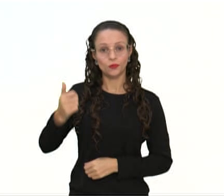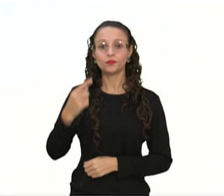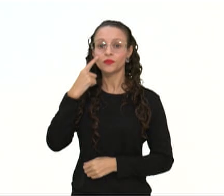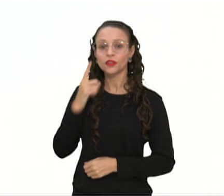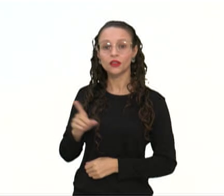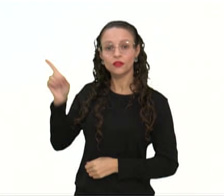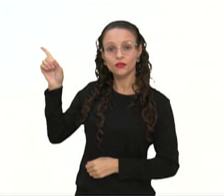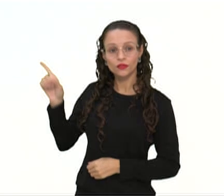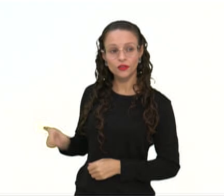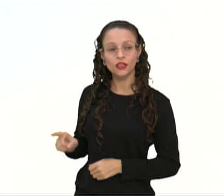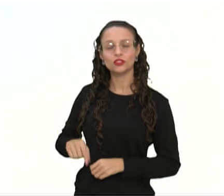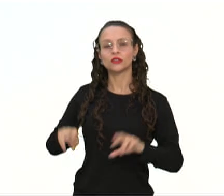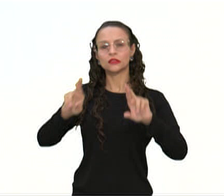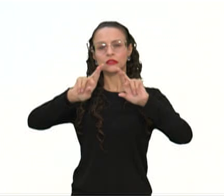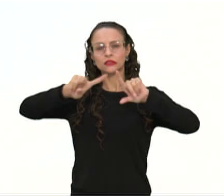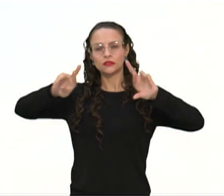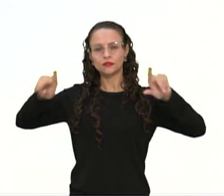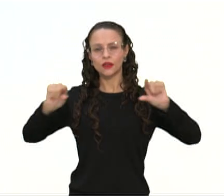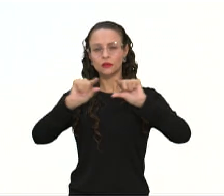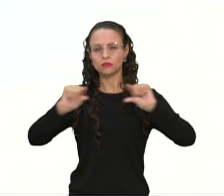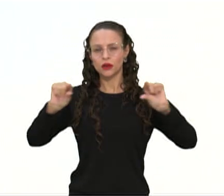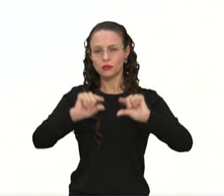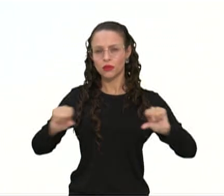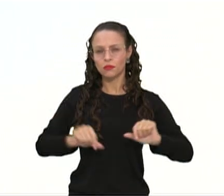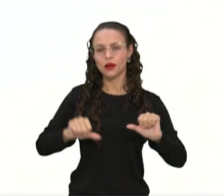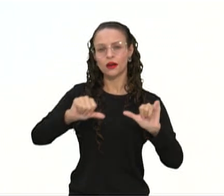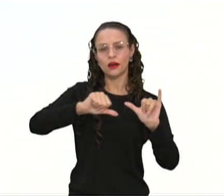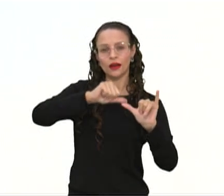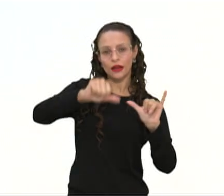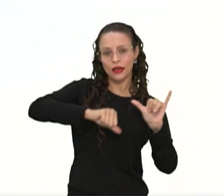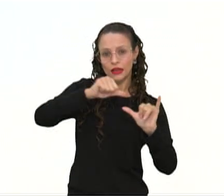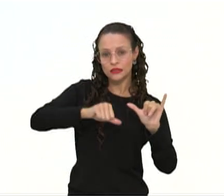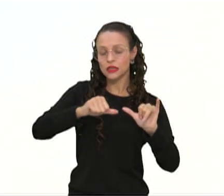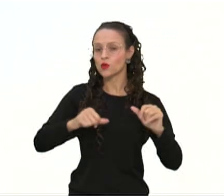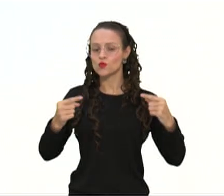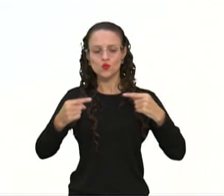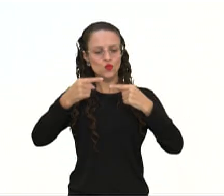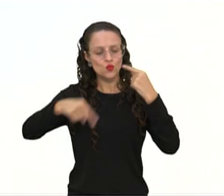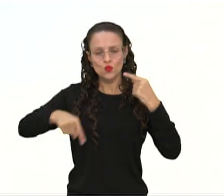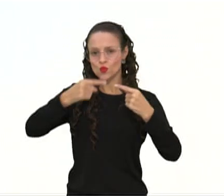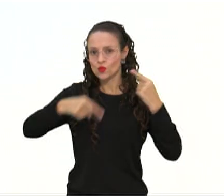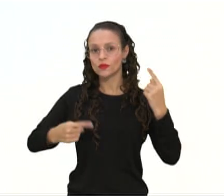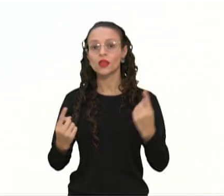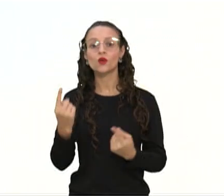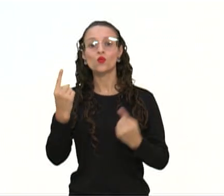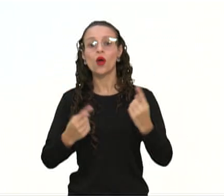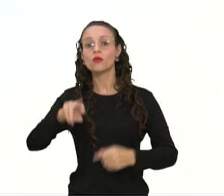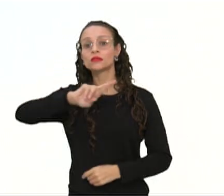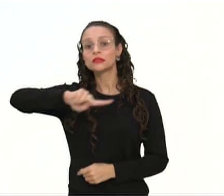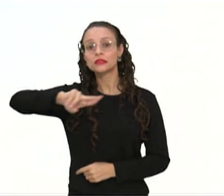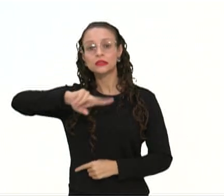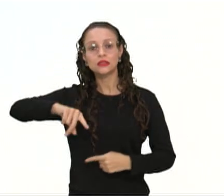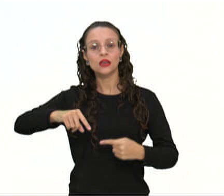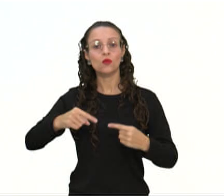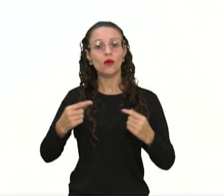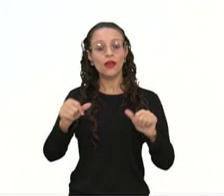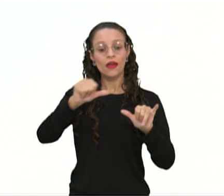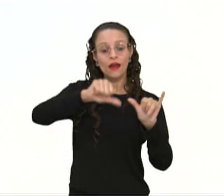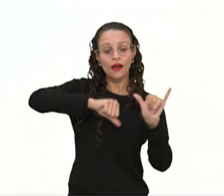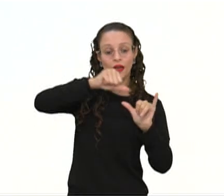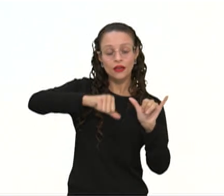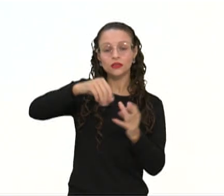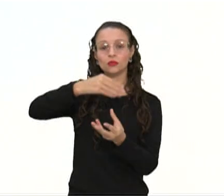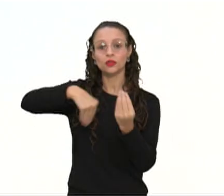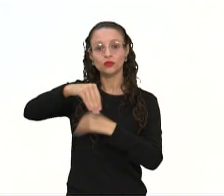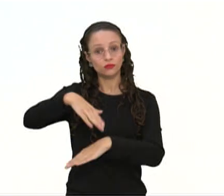seguir temos várias reações não balanceadas. Qual delas não corresponde a uma reação de neutralização?